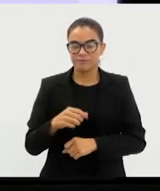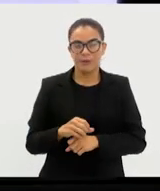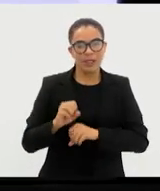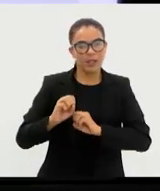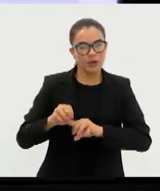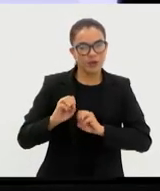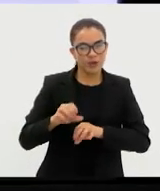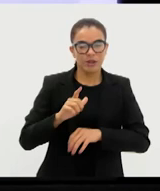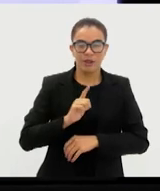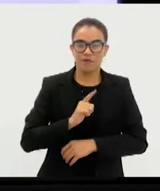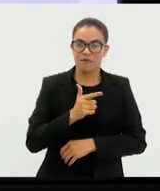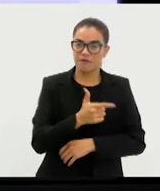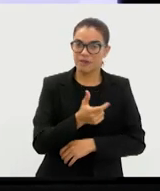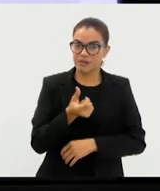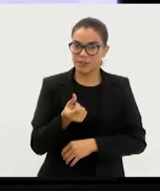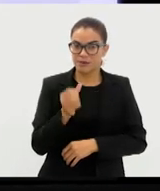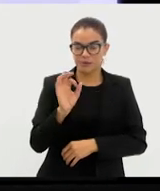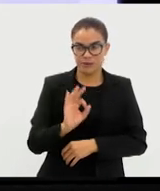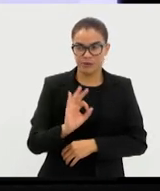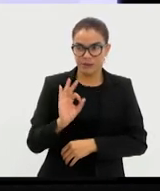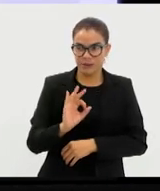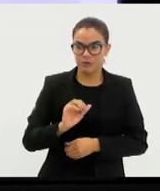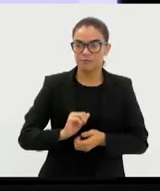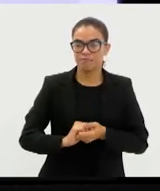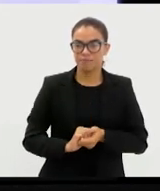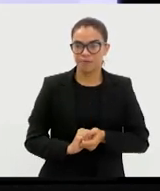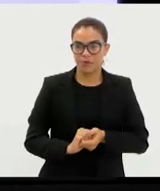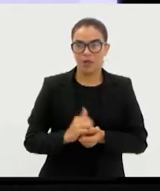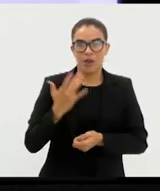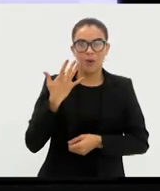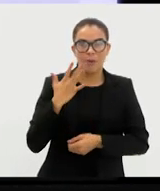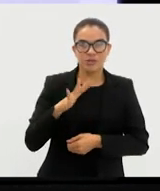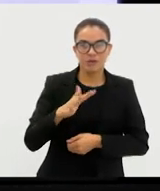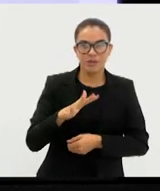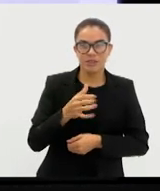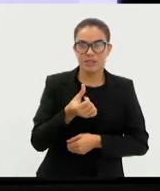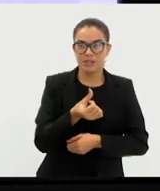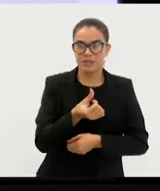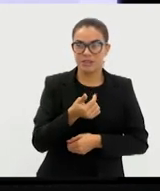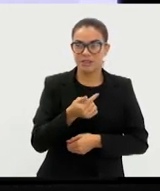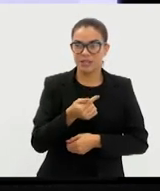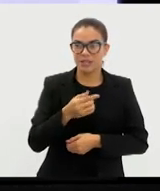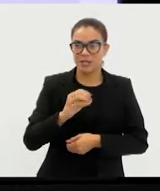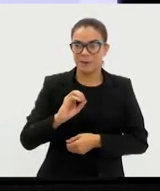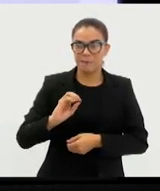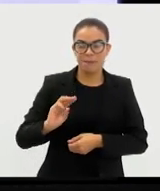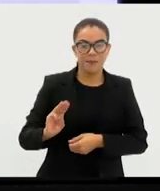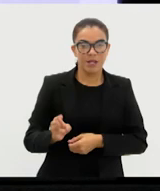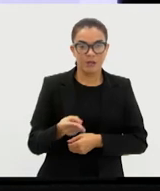ficamos em 26,20%, né, cerca de 670 milhões, e em saúde,